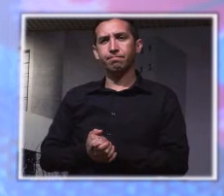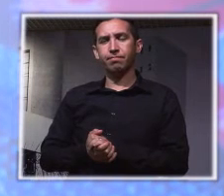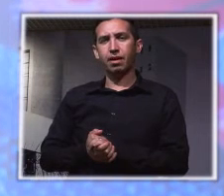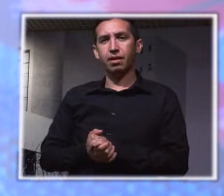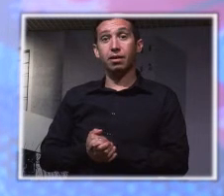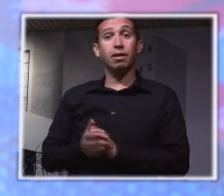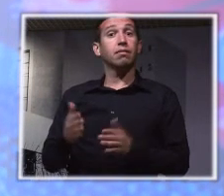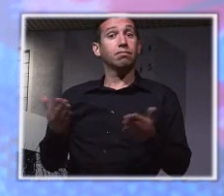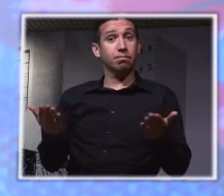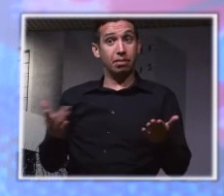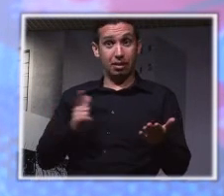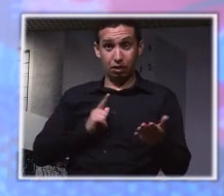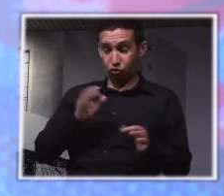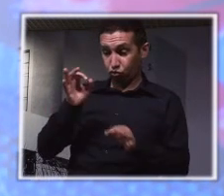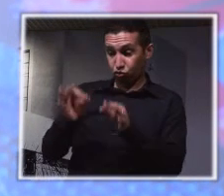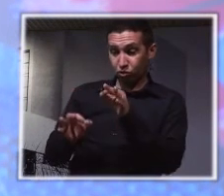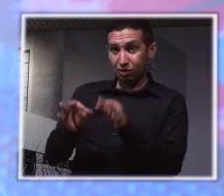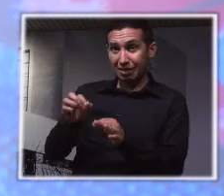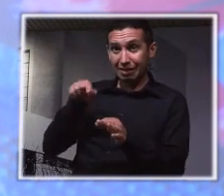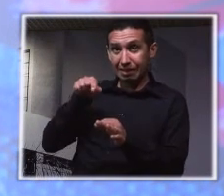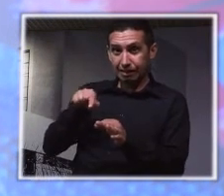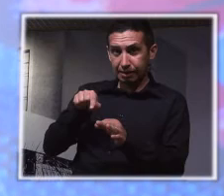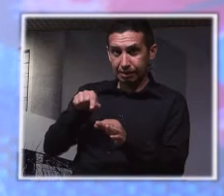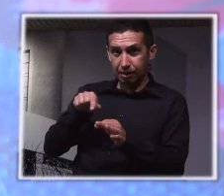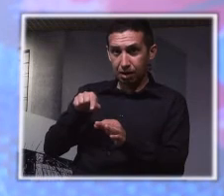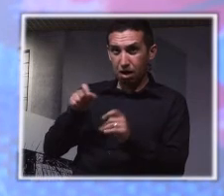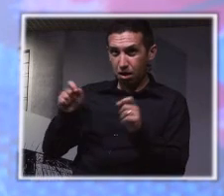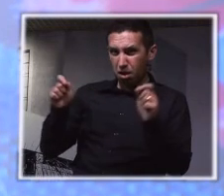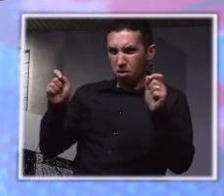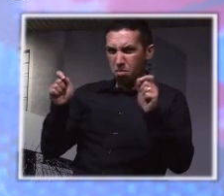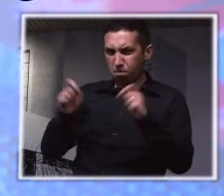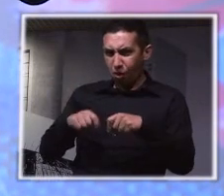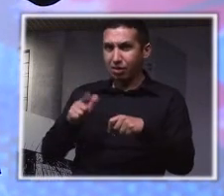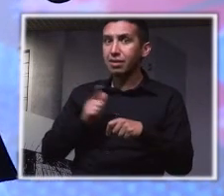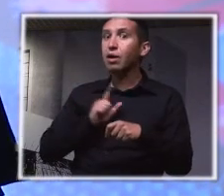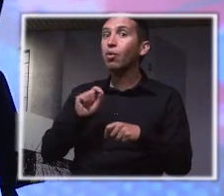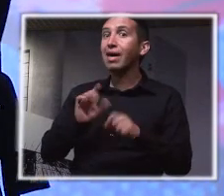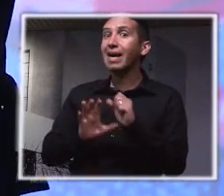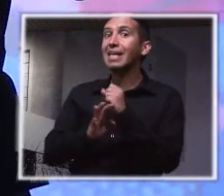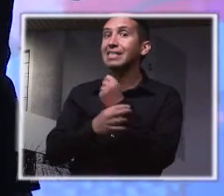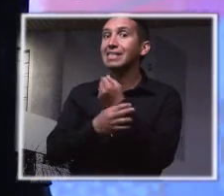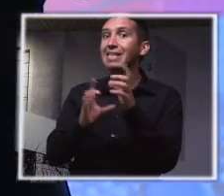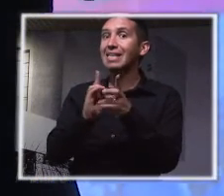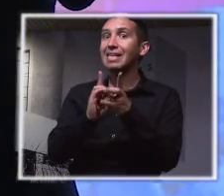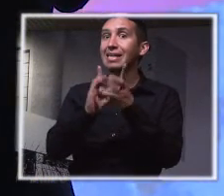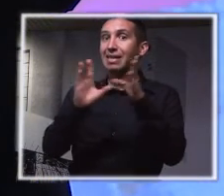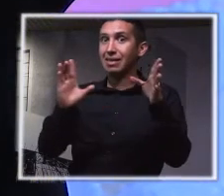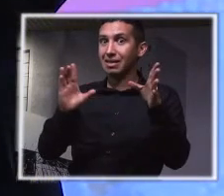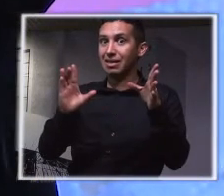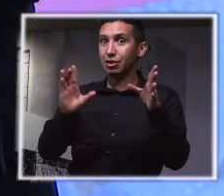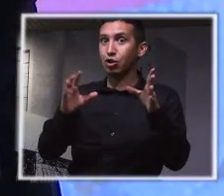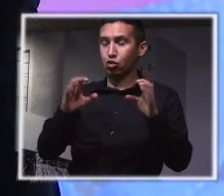Para que a justiça seja radicalmente democrática, eticamente